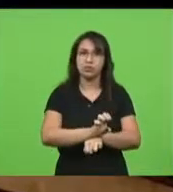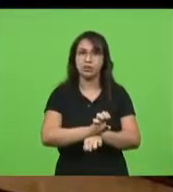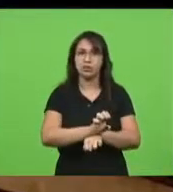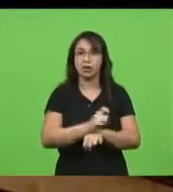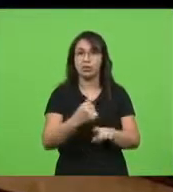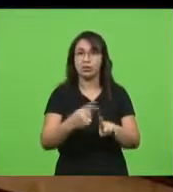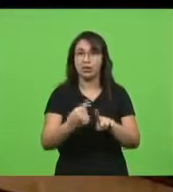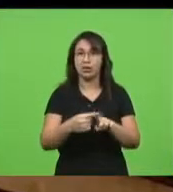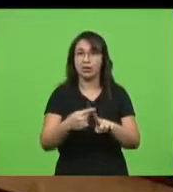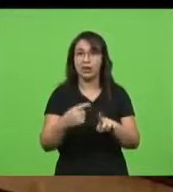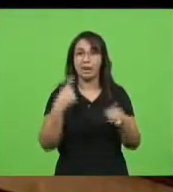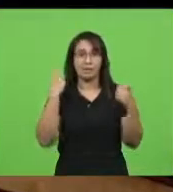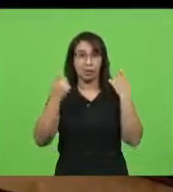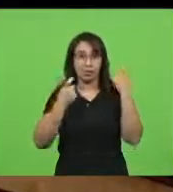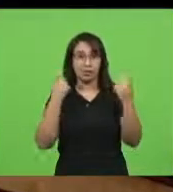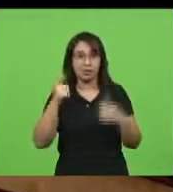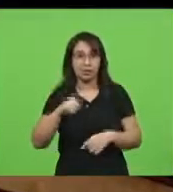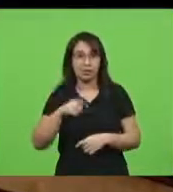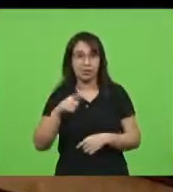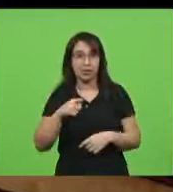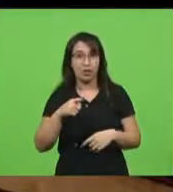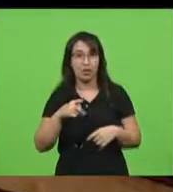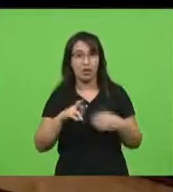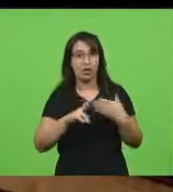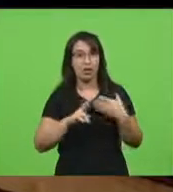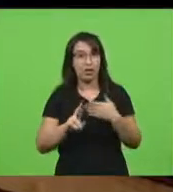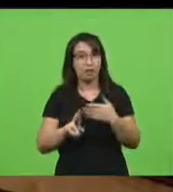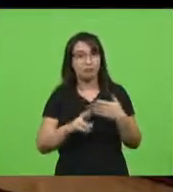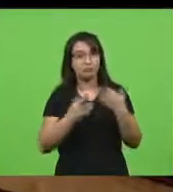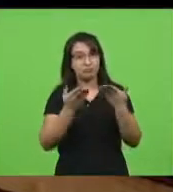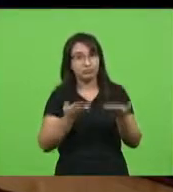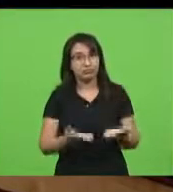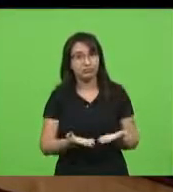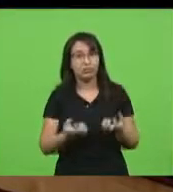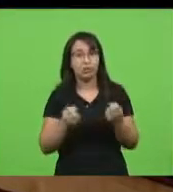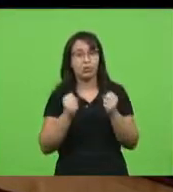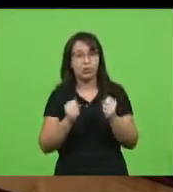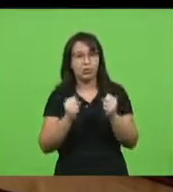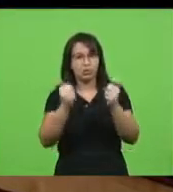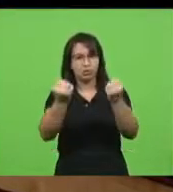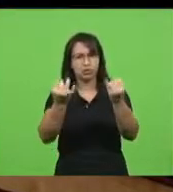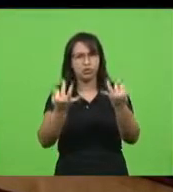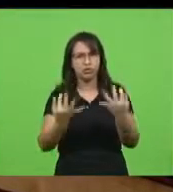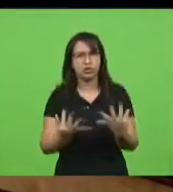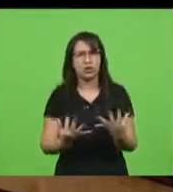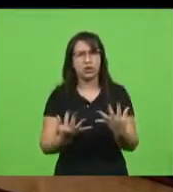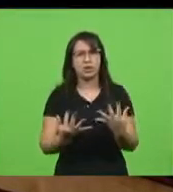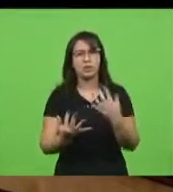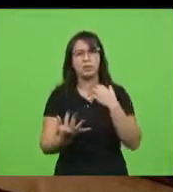a preocupação é com relação a isso. Eu gostaria que o senhor pudesse discorrer para nós sobre